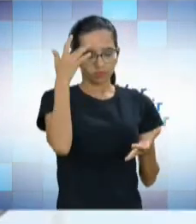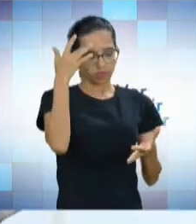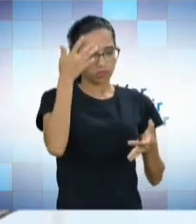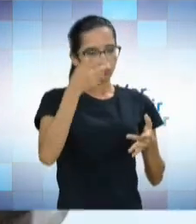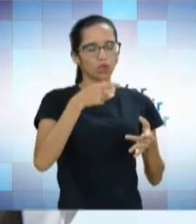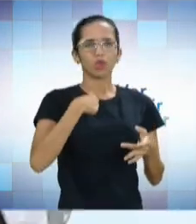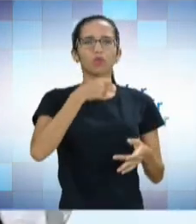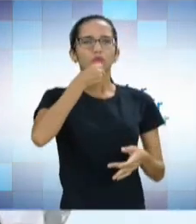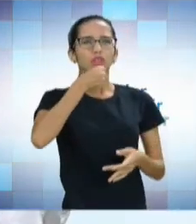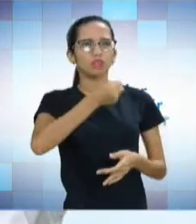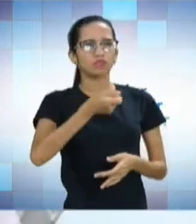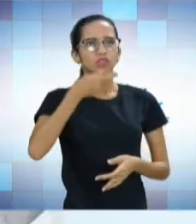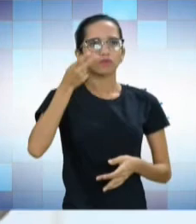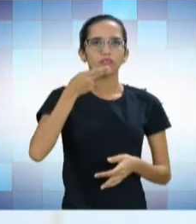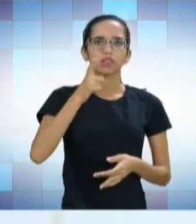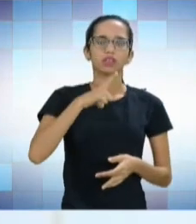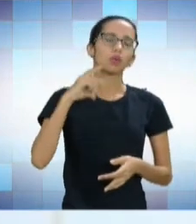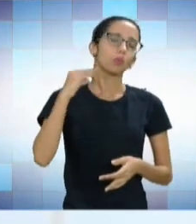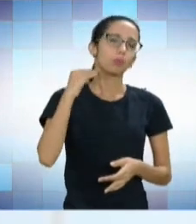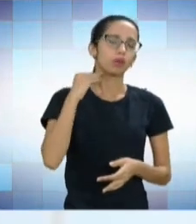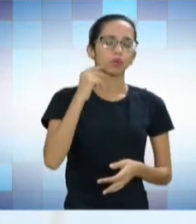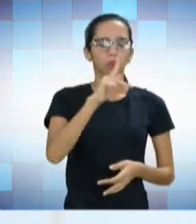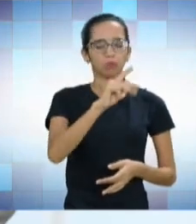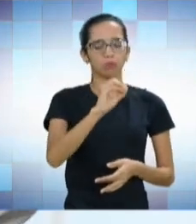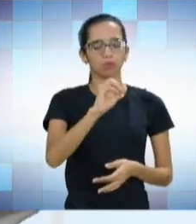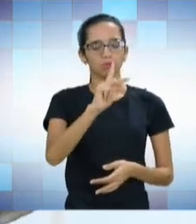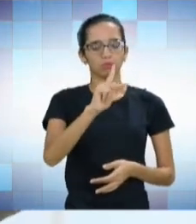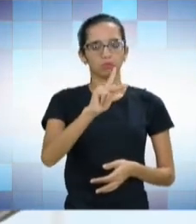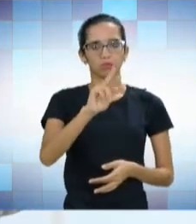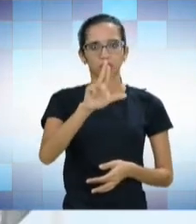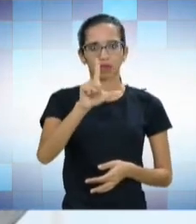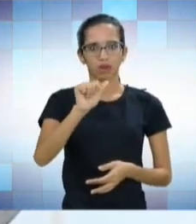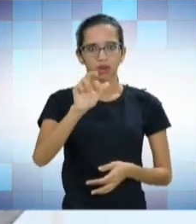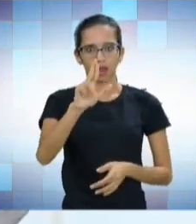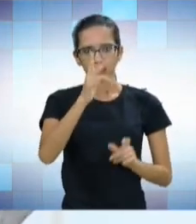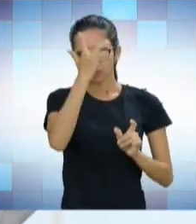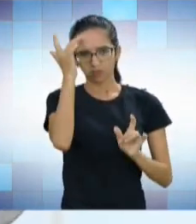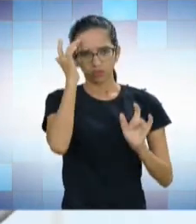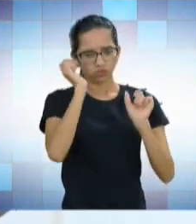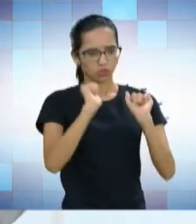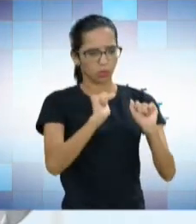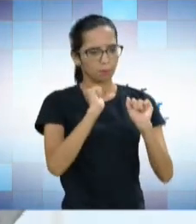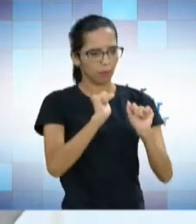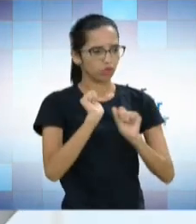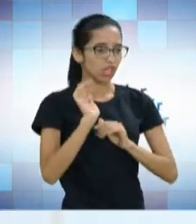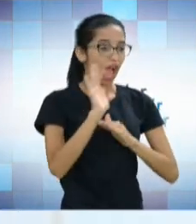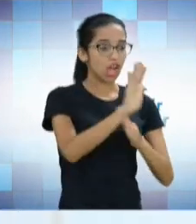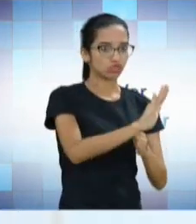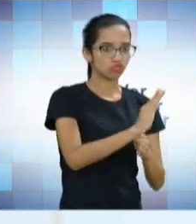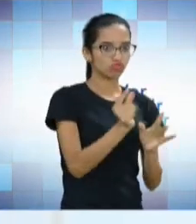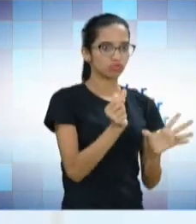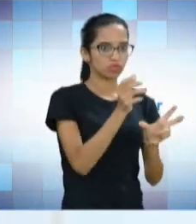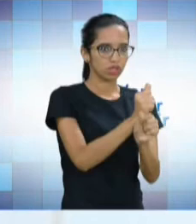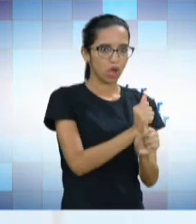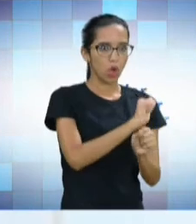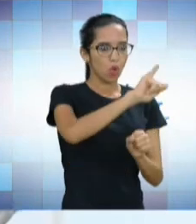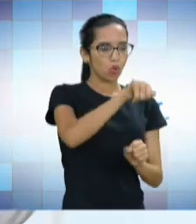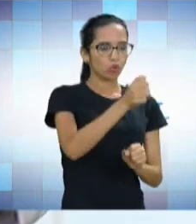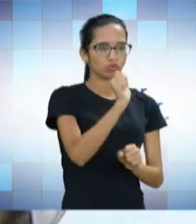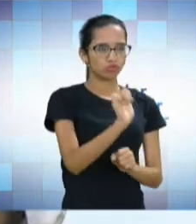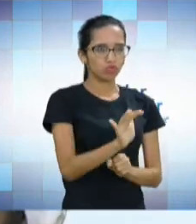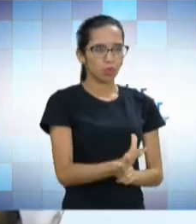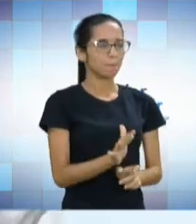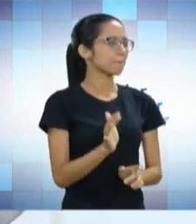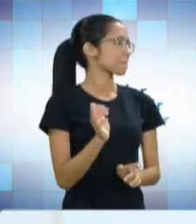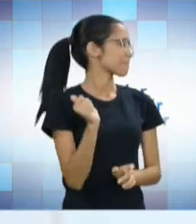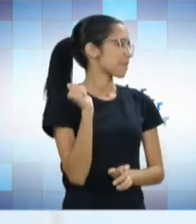após uma entrevista que eu falei que tem o banco popular que teu as pessoas podem ter acesso s micro crédito com juro